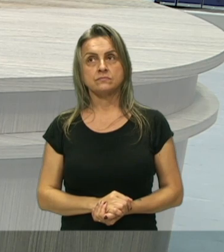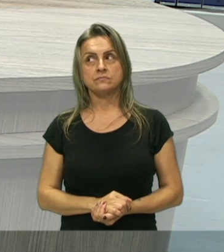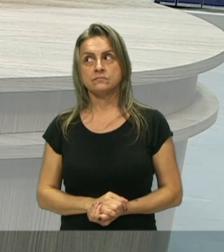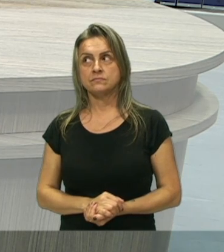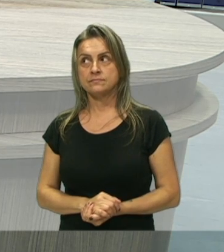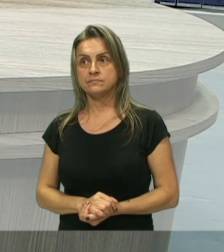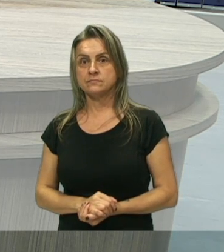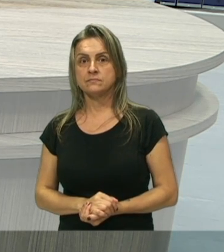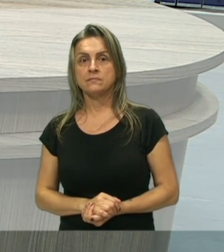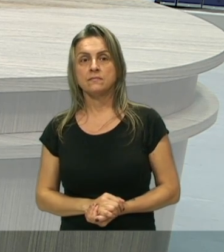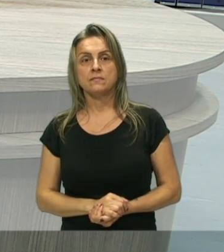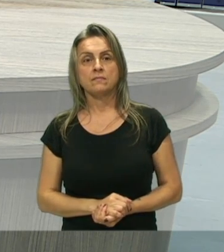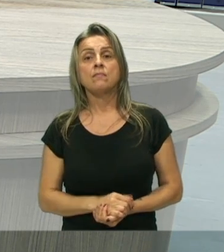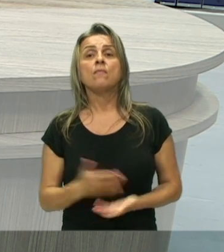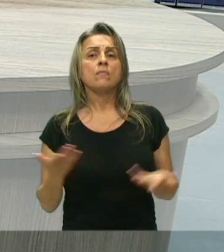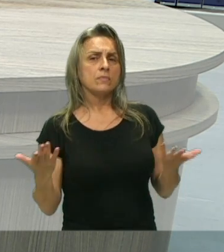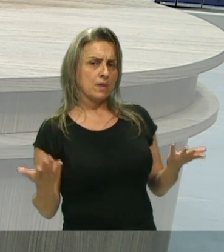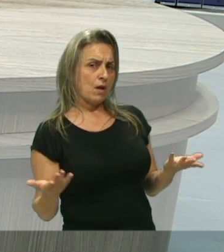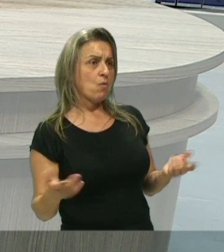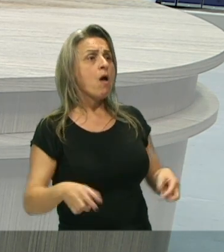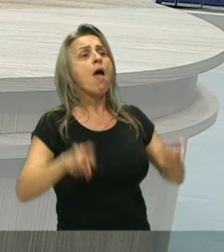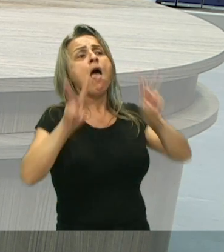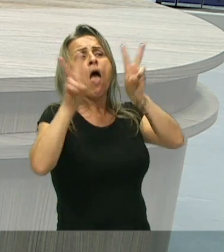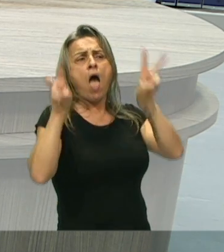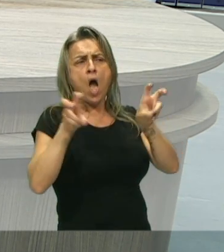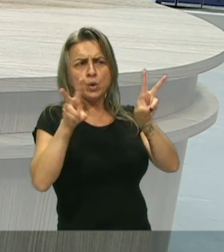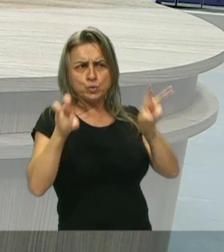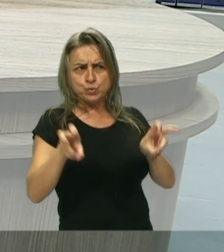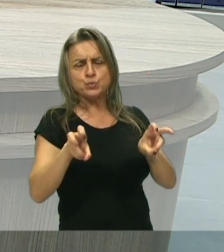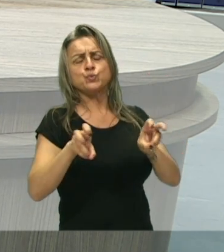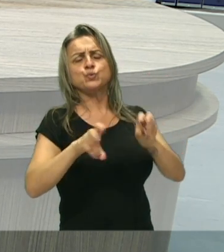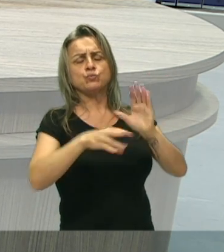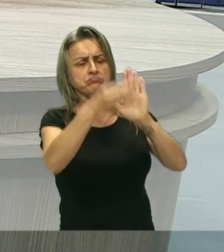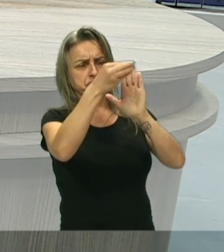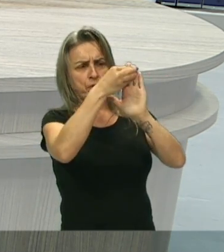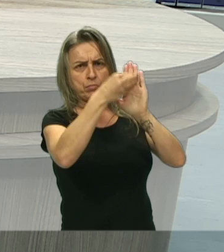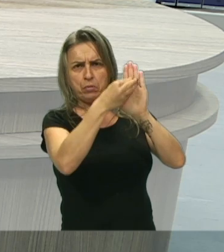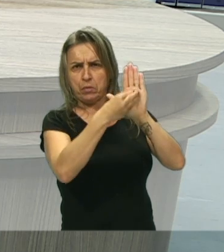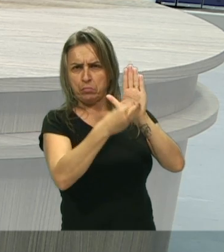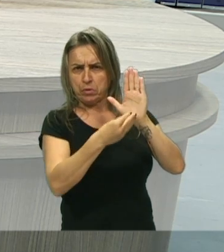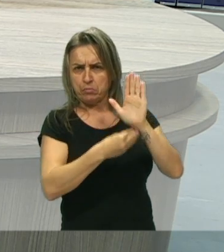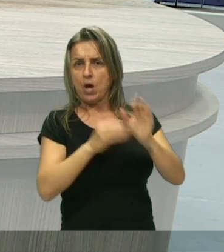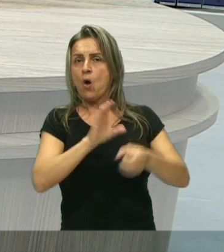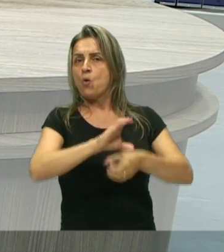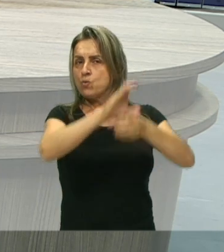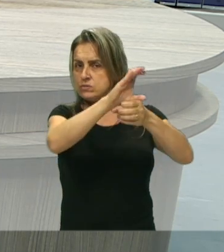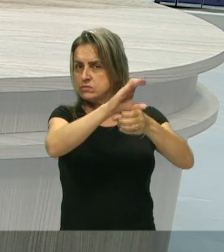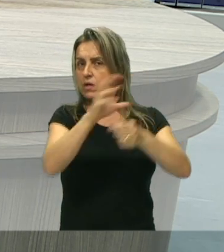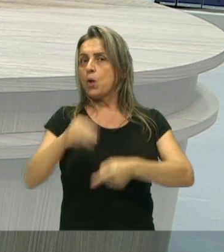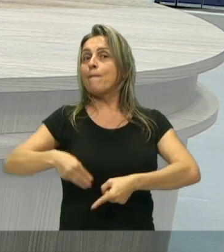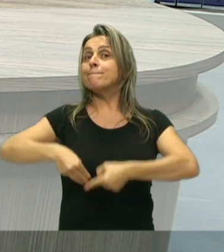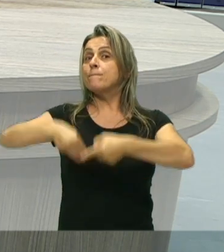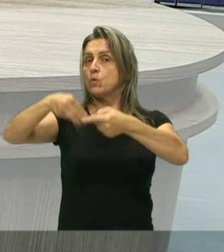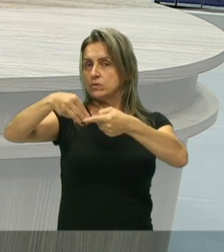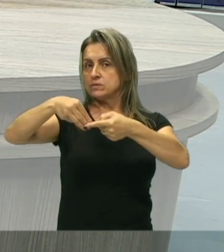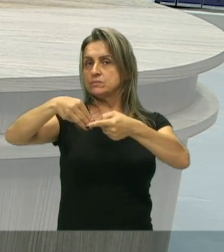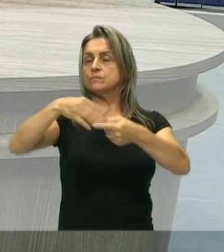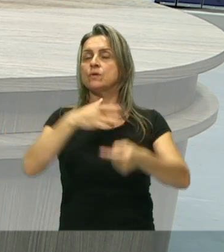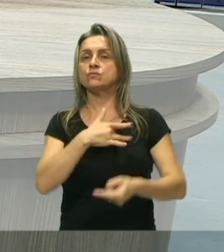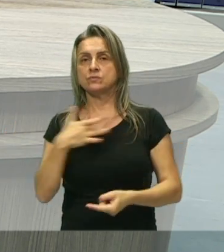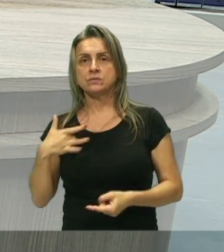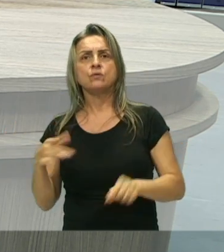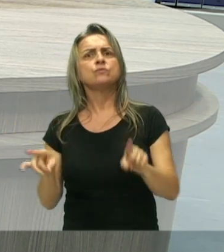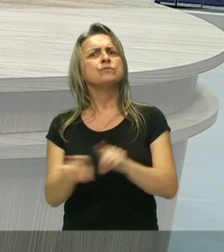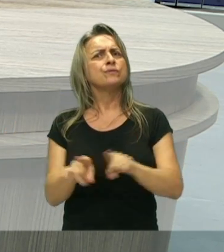Conselho Nacional de Saúde, mas, ao mesmo tempo, também é para ser realmente uma grande discussão, que a